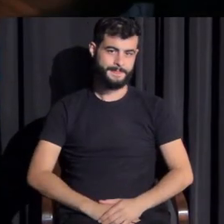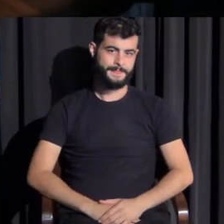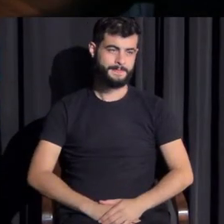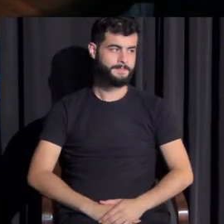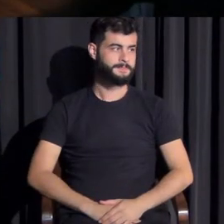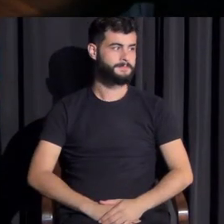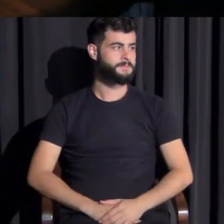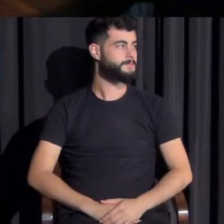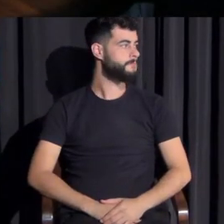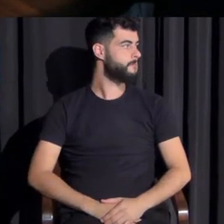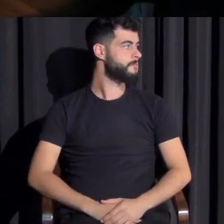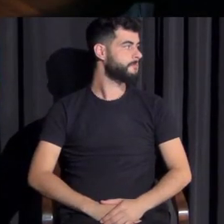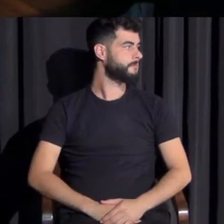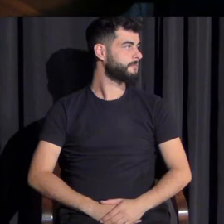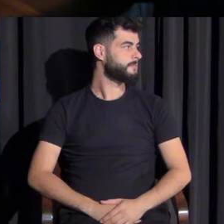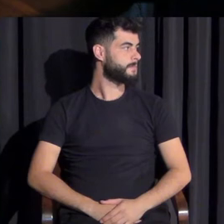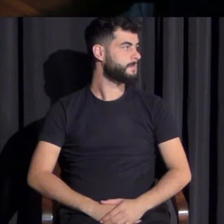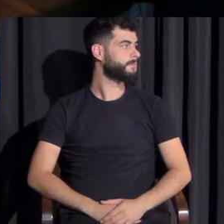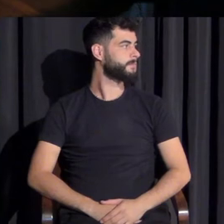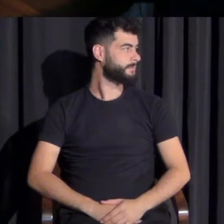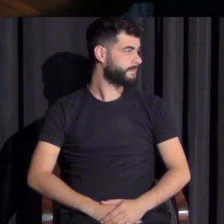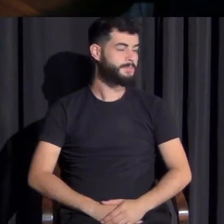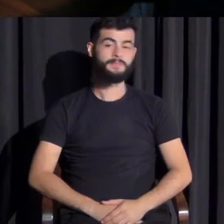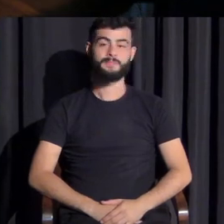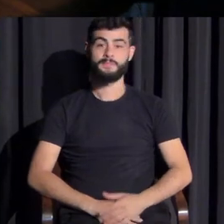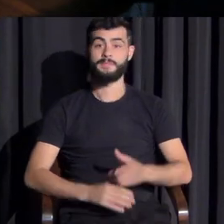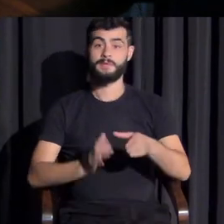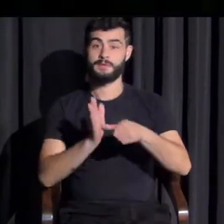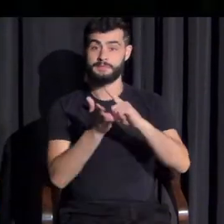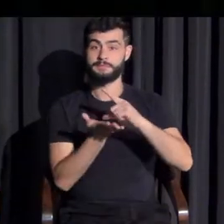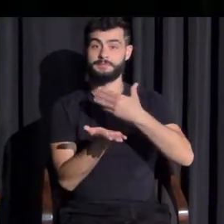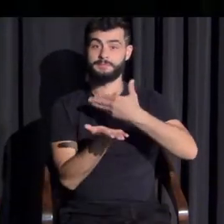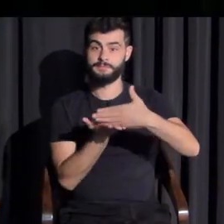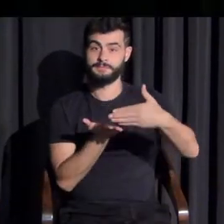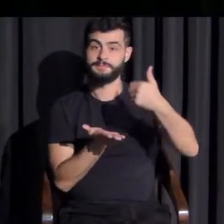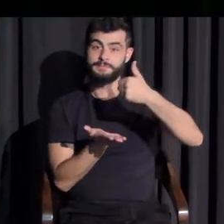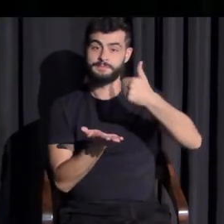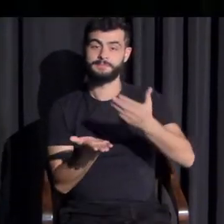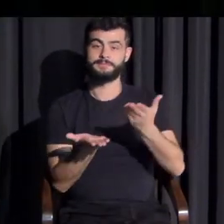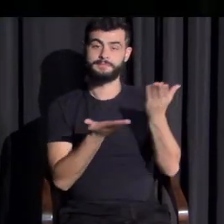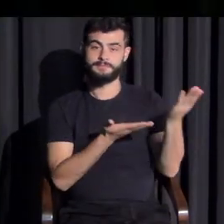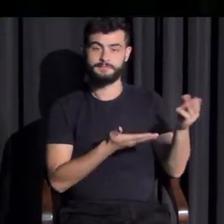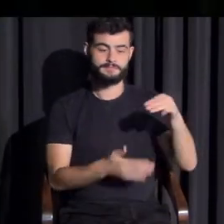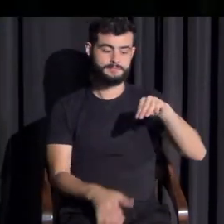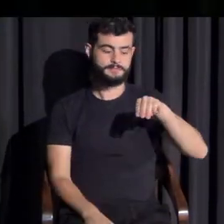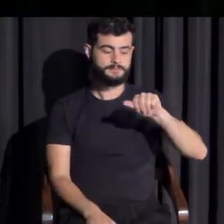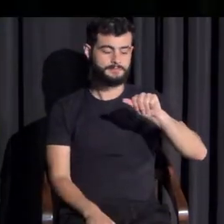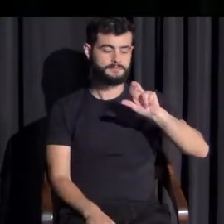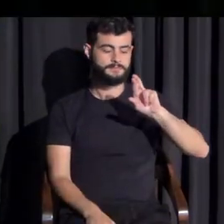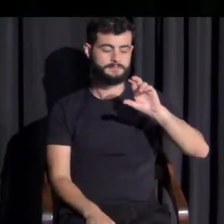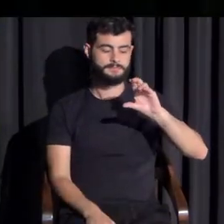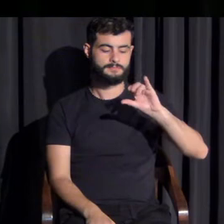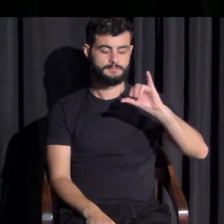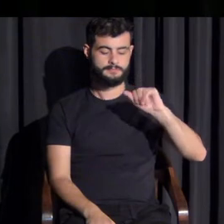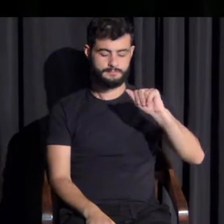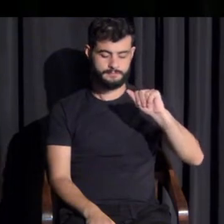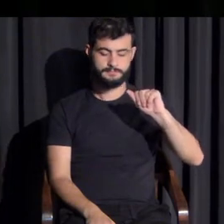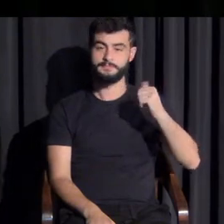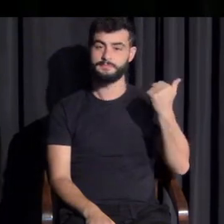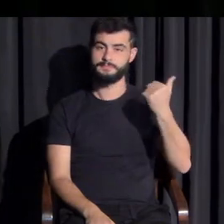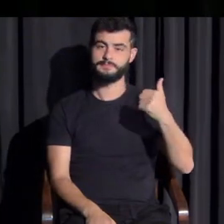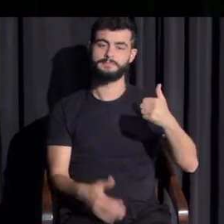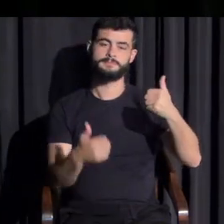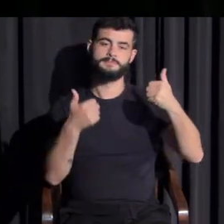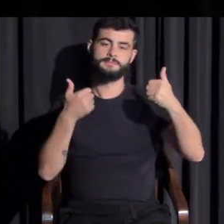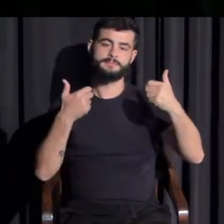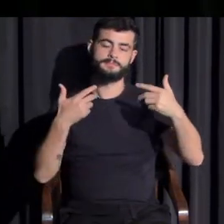E aí, para a gente começar a nossa mesa, eu queria passar a palavra para a professora Márcia, que vai nos trazer um